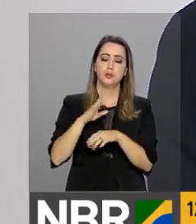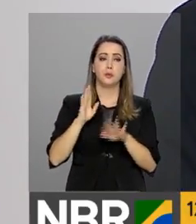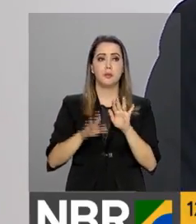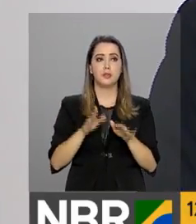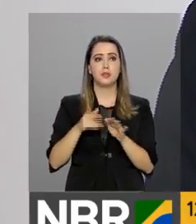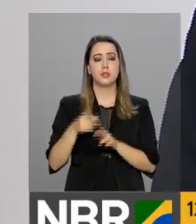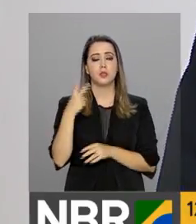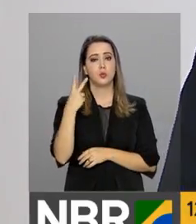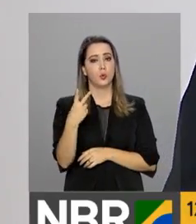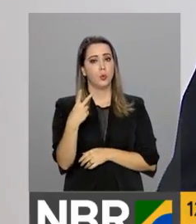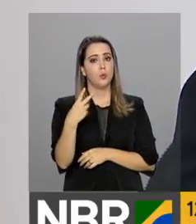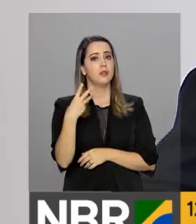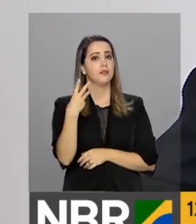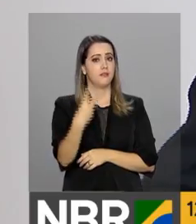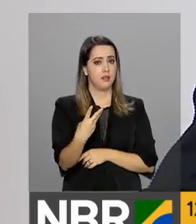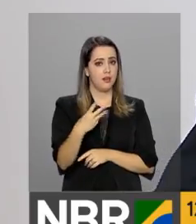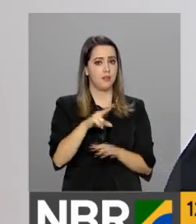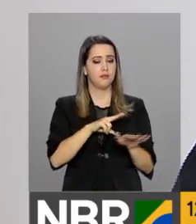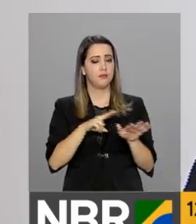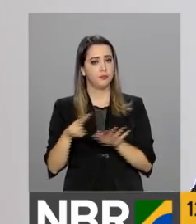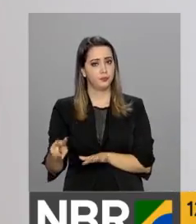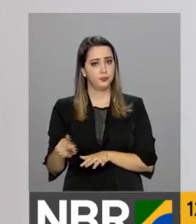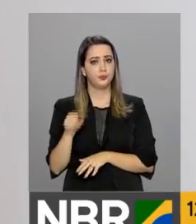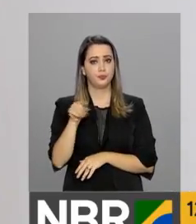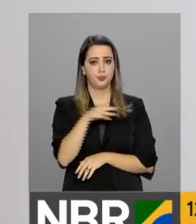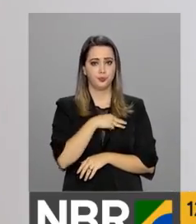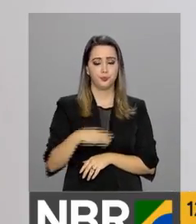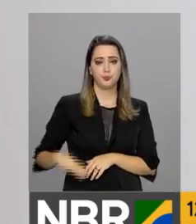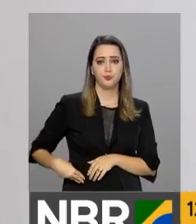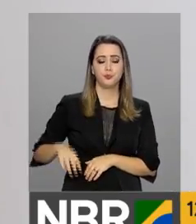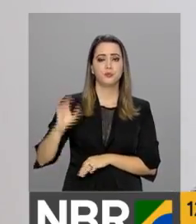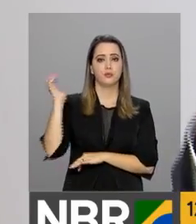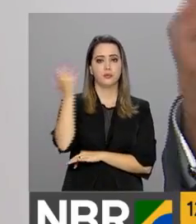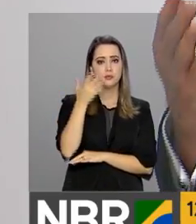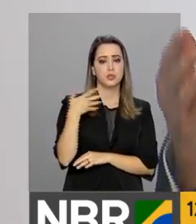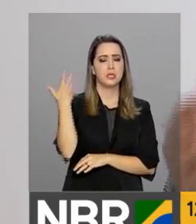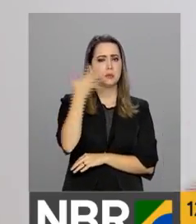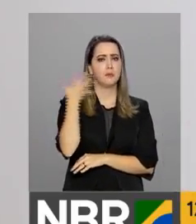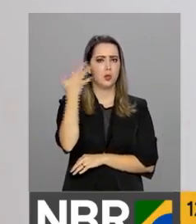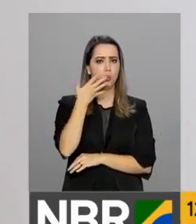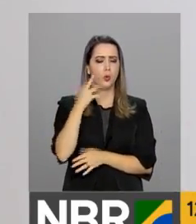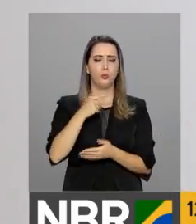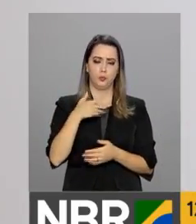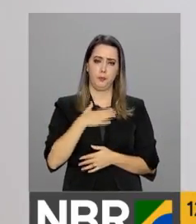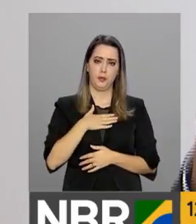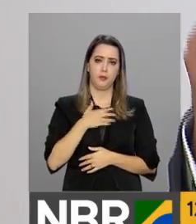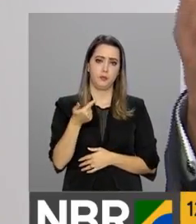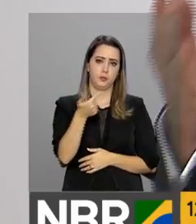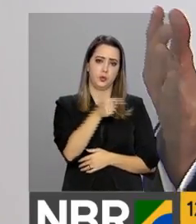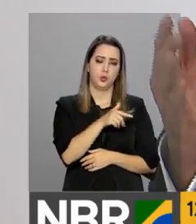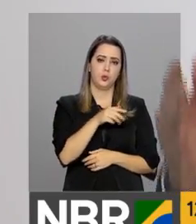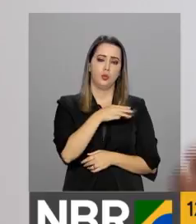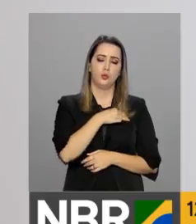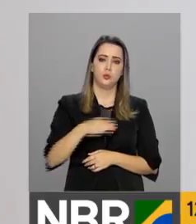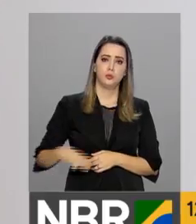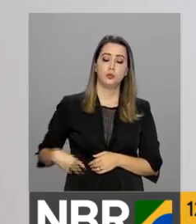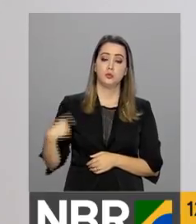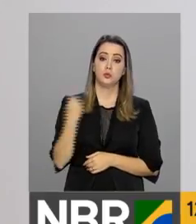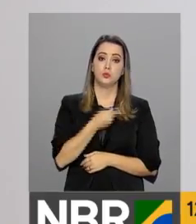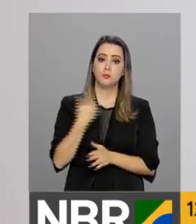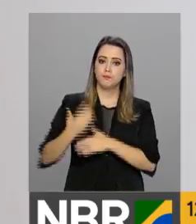três semanas um pouco mais o homem o sarney fez uma exposição a mim ea vários ministros do quanto nós avançamos